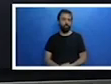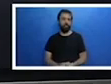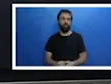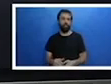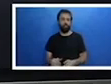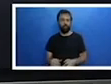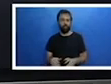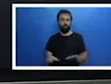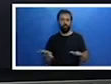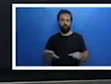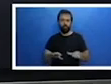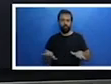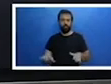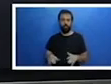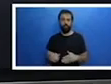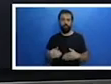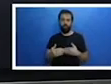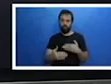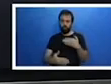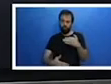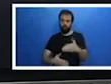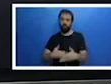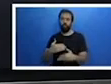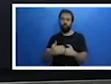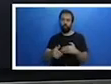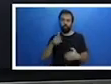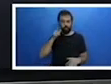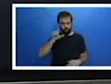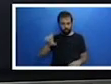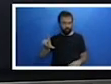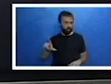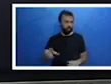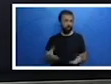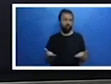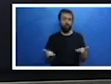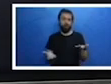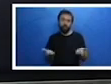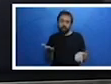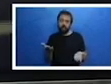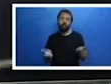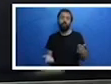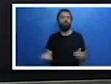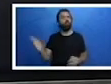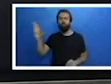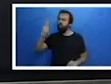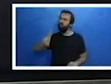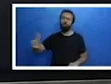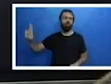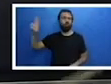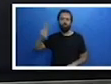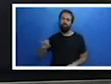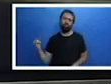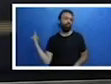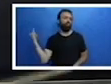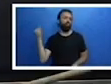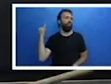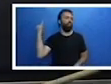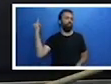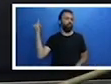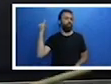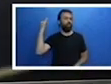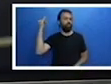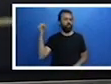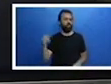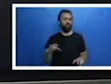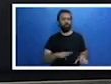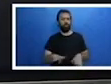tempo. O equilíbrio, que é a capacidade de auxiliar os movimentos nas manobras. Então, equilíbrio para tudo. Equilíbrio está presente no andar, no correr, no sentar,